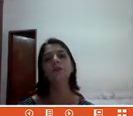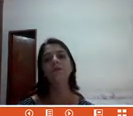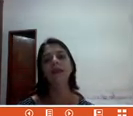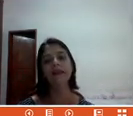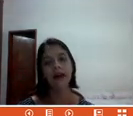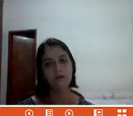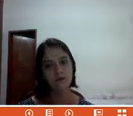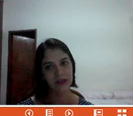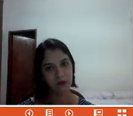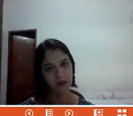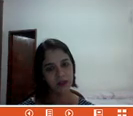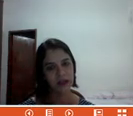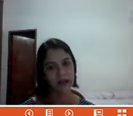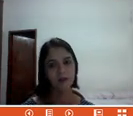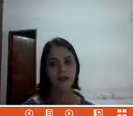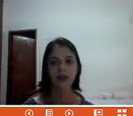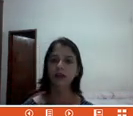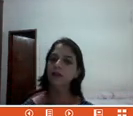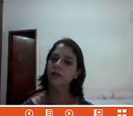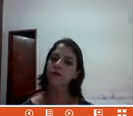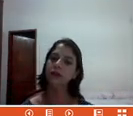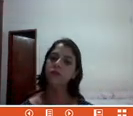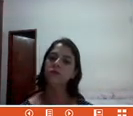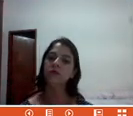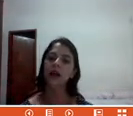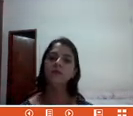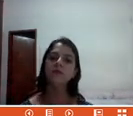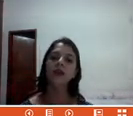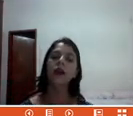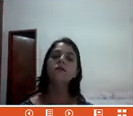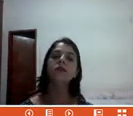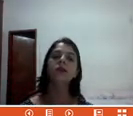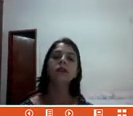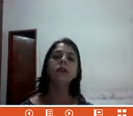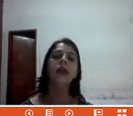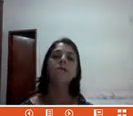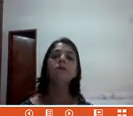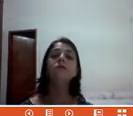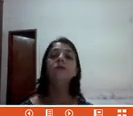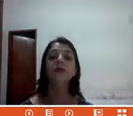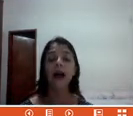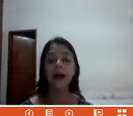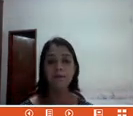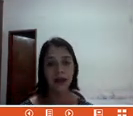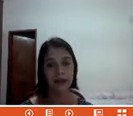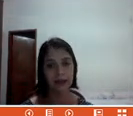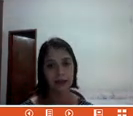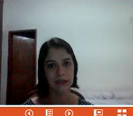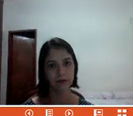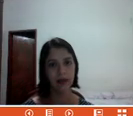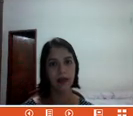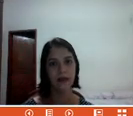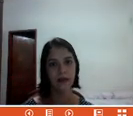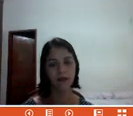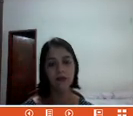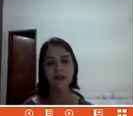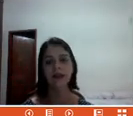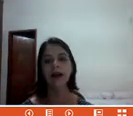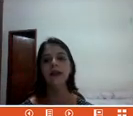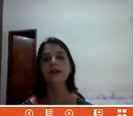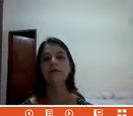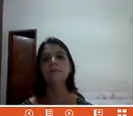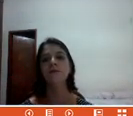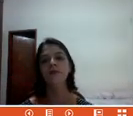vou disponibilizar algumas apostilas que eu tenho, que talvez alguns alunos queiram se aprofundarem mais na questão da língua